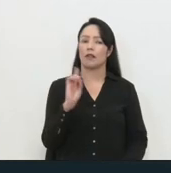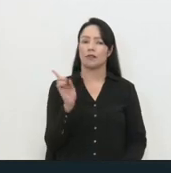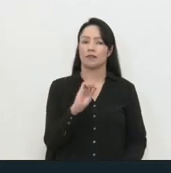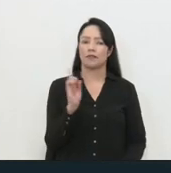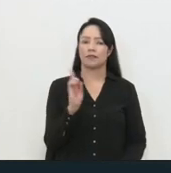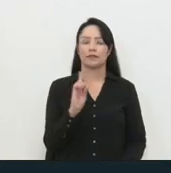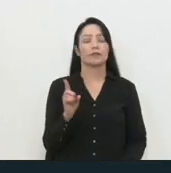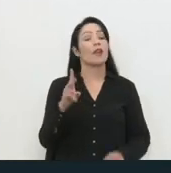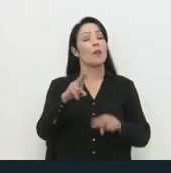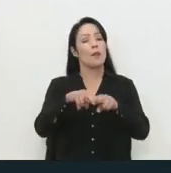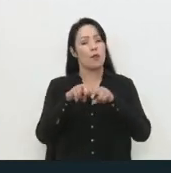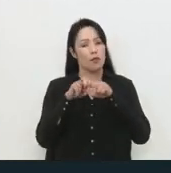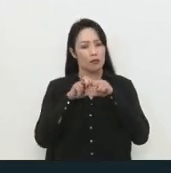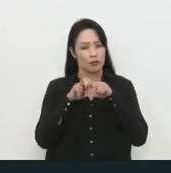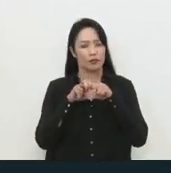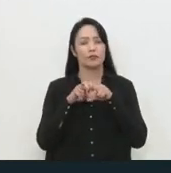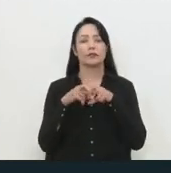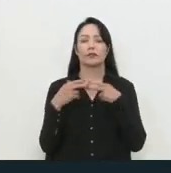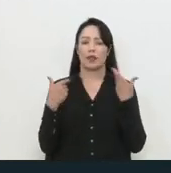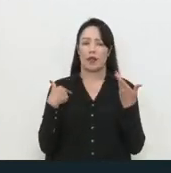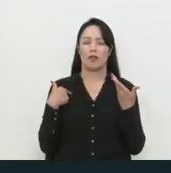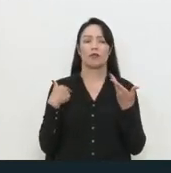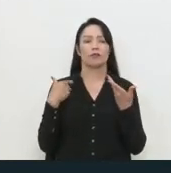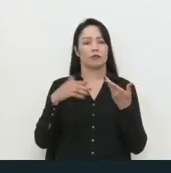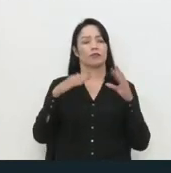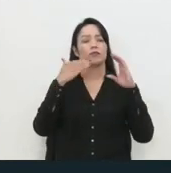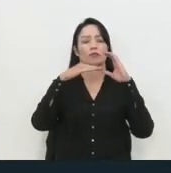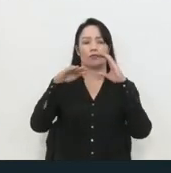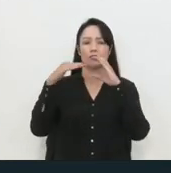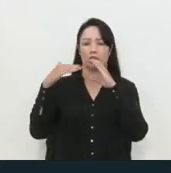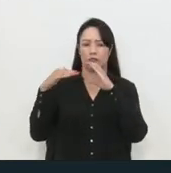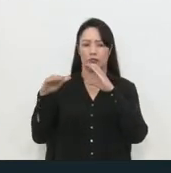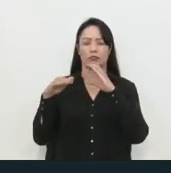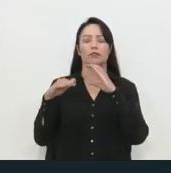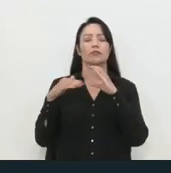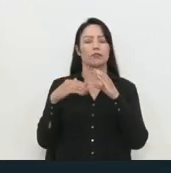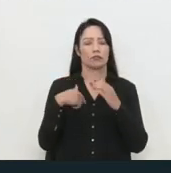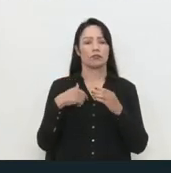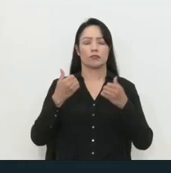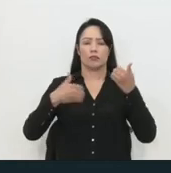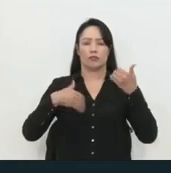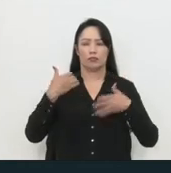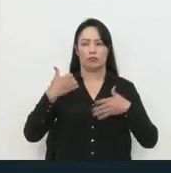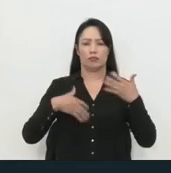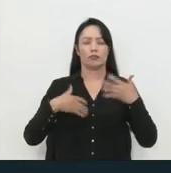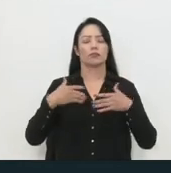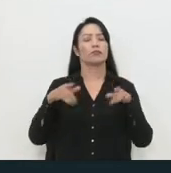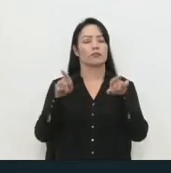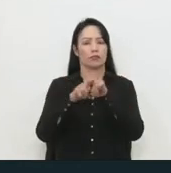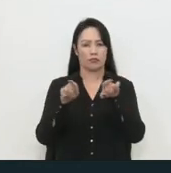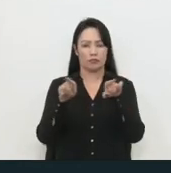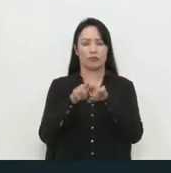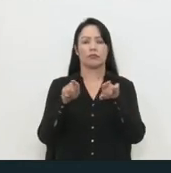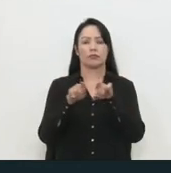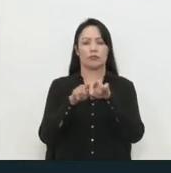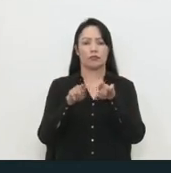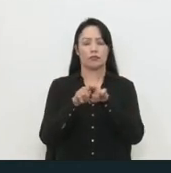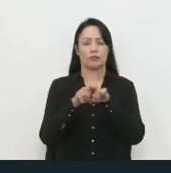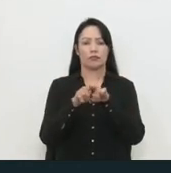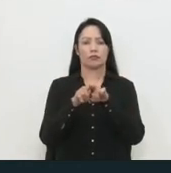por isso é que eu estou enviando essa fala inclusive para